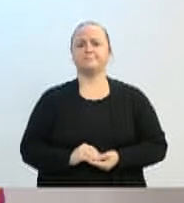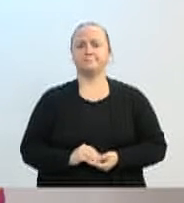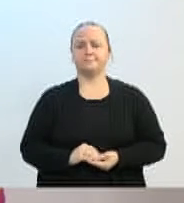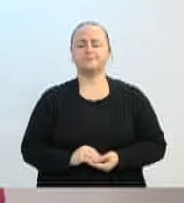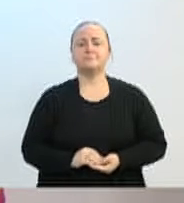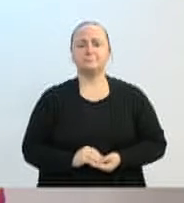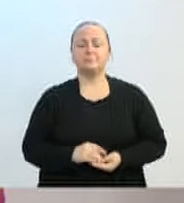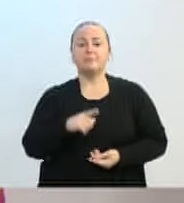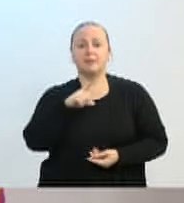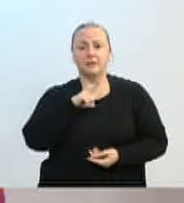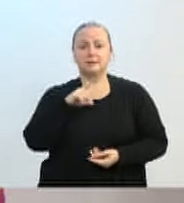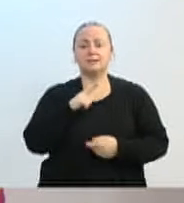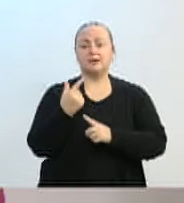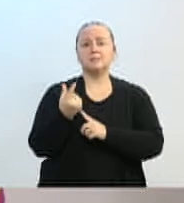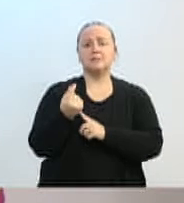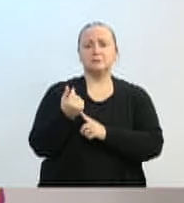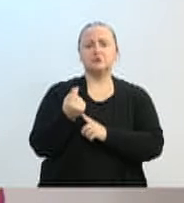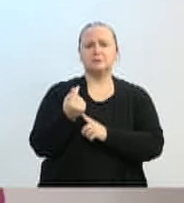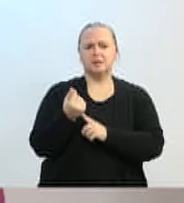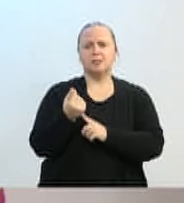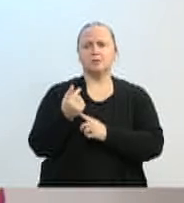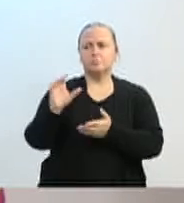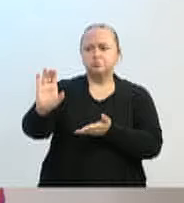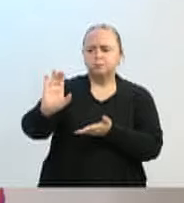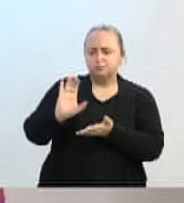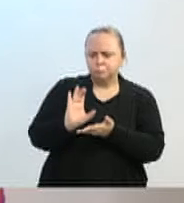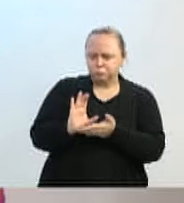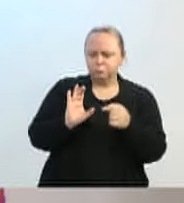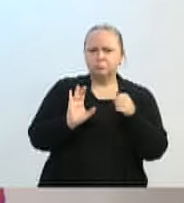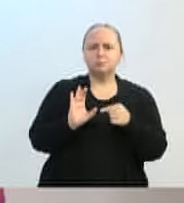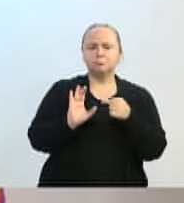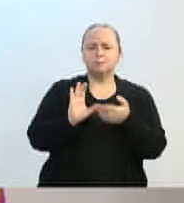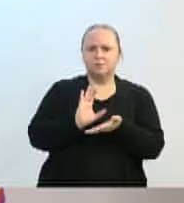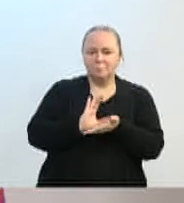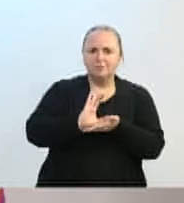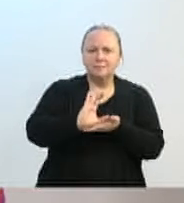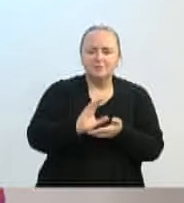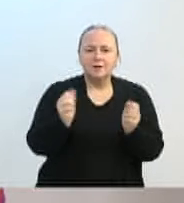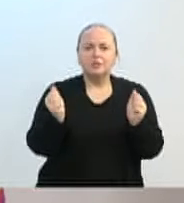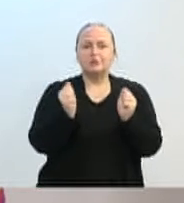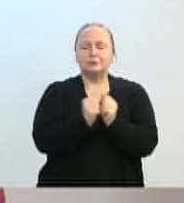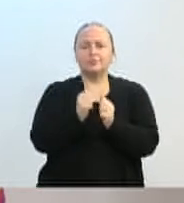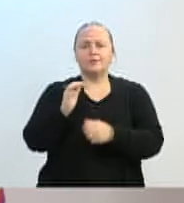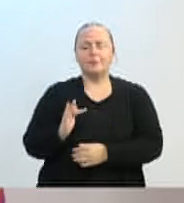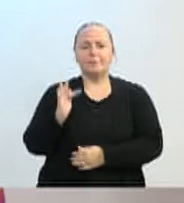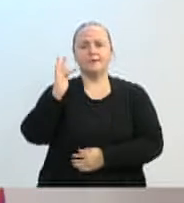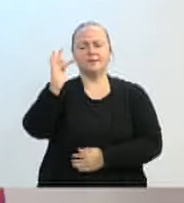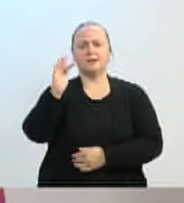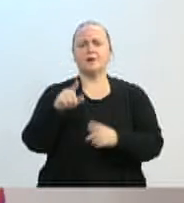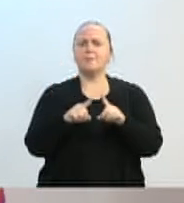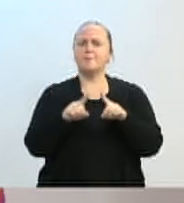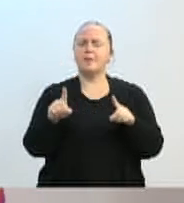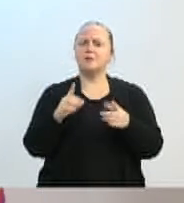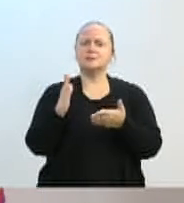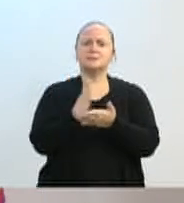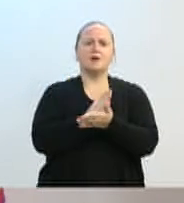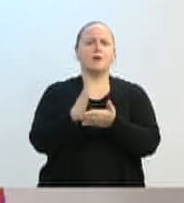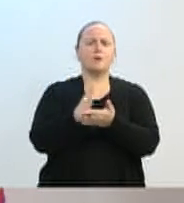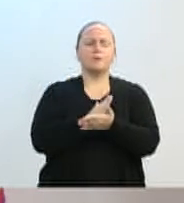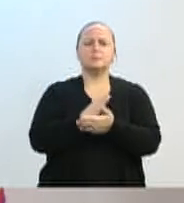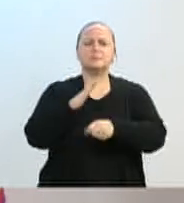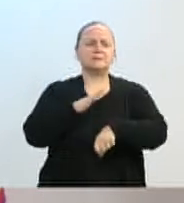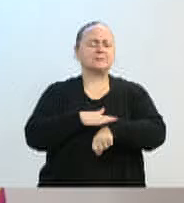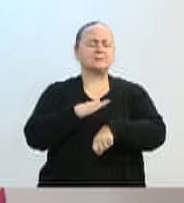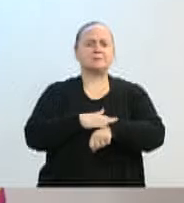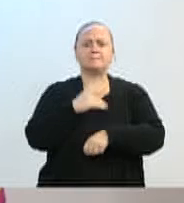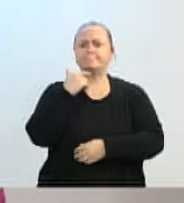esses recursos que, a princípio, seriam destinados ao município através do governo federal, infelizmente, não chegaram a tempo